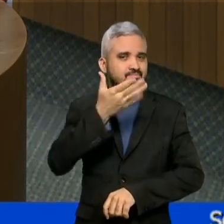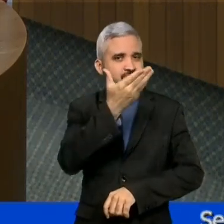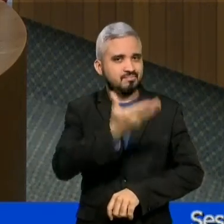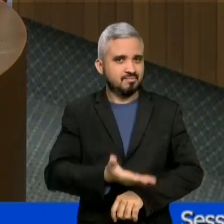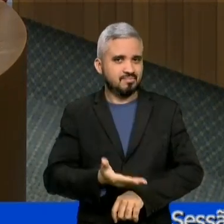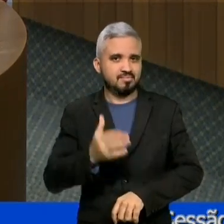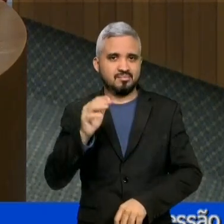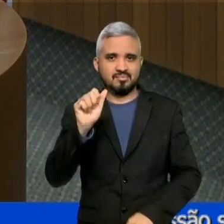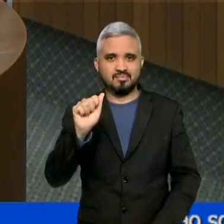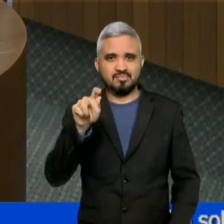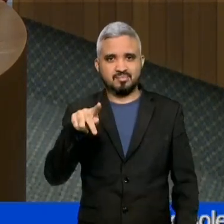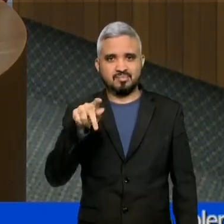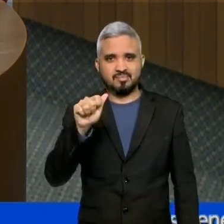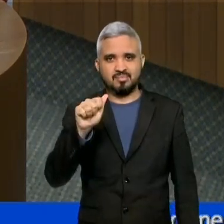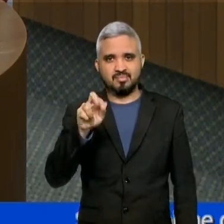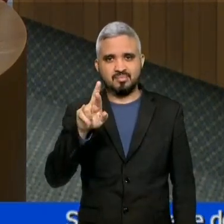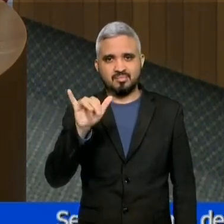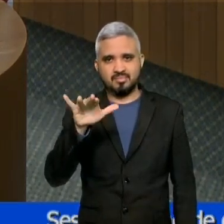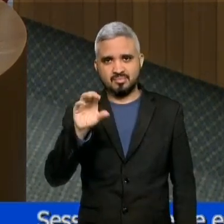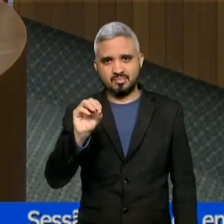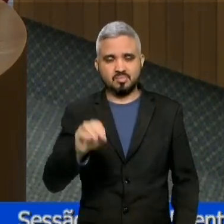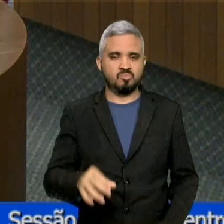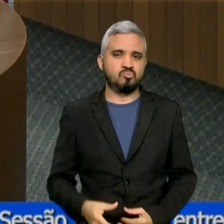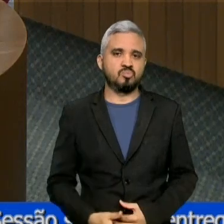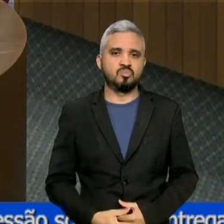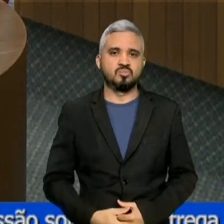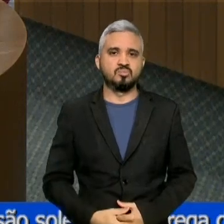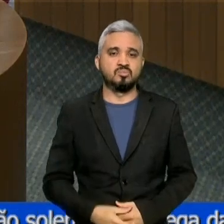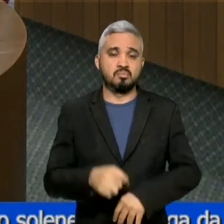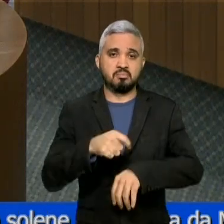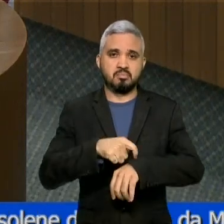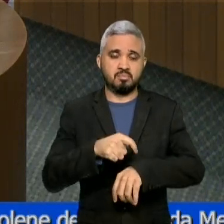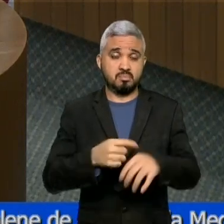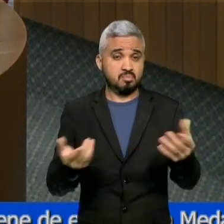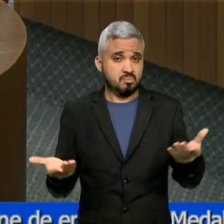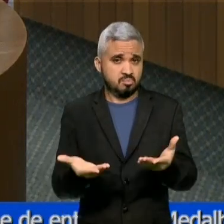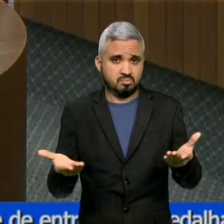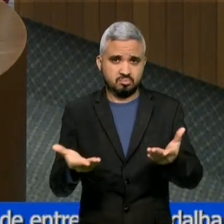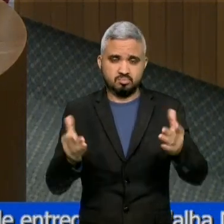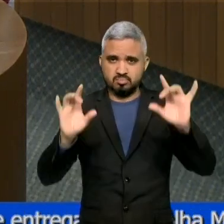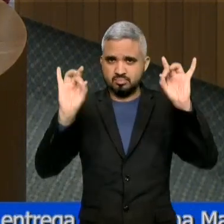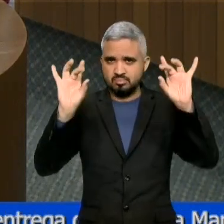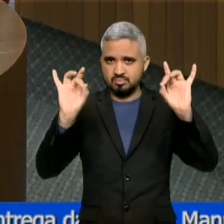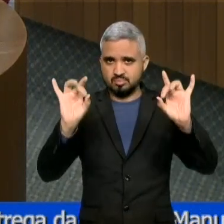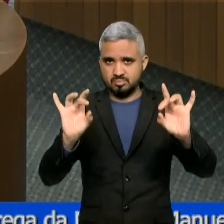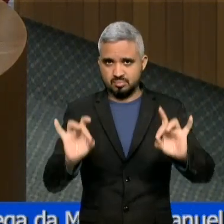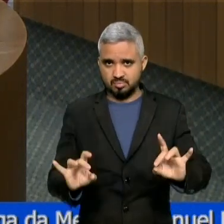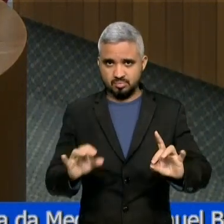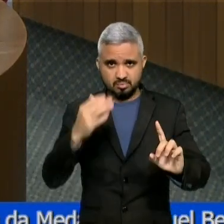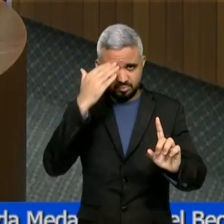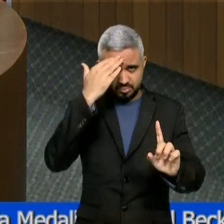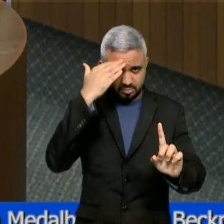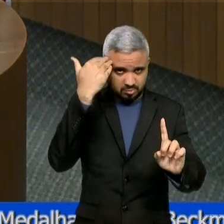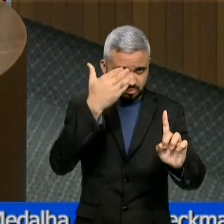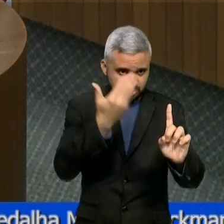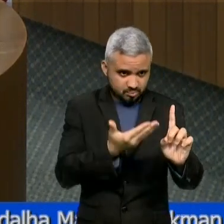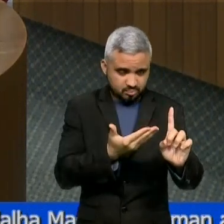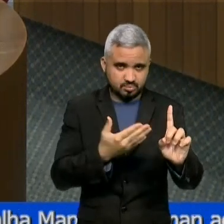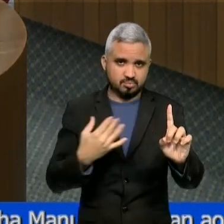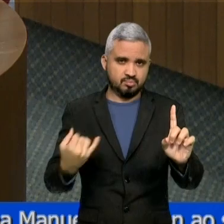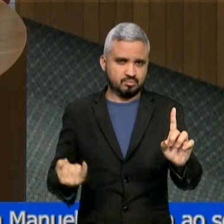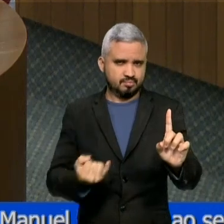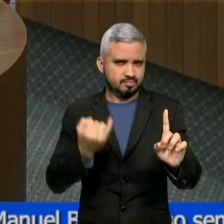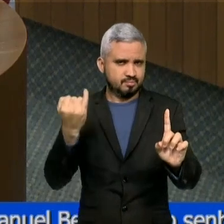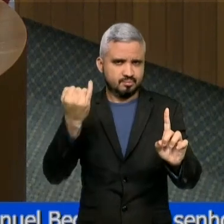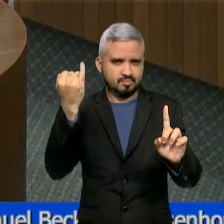Mas não poderia deixar de dar uma palavra em relação a esse momento que vivemos hoje, aqui nesta casa. Primeiro, pela essa homenagem importante, que é a maior condecoração